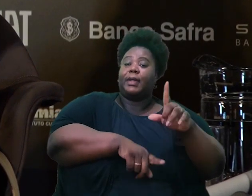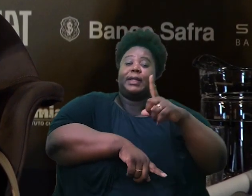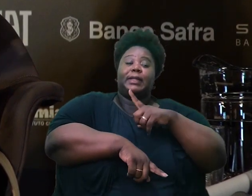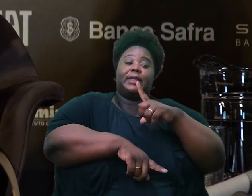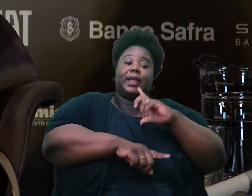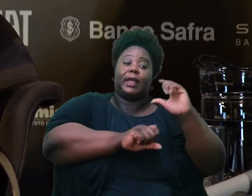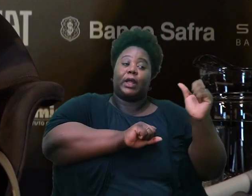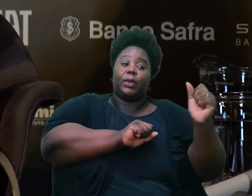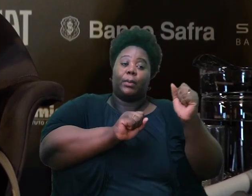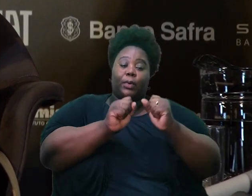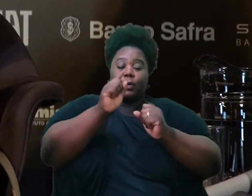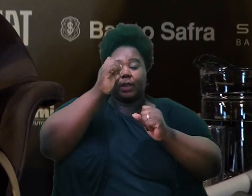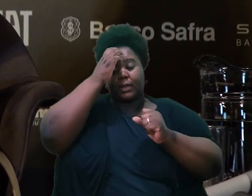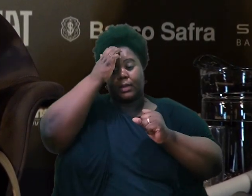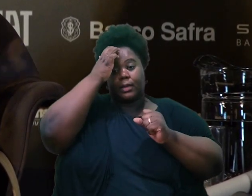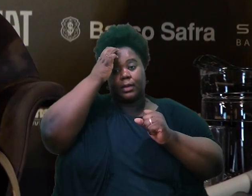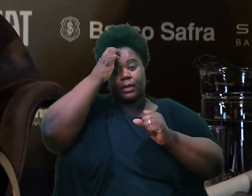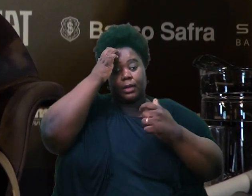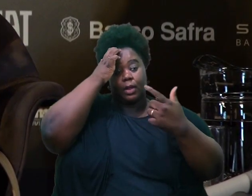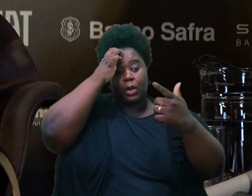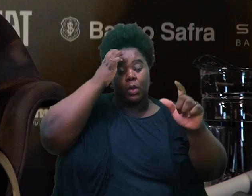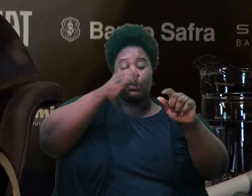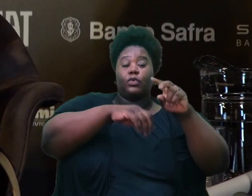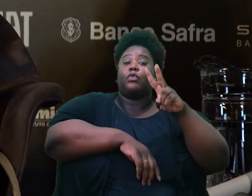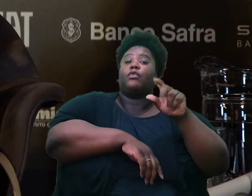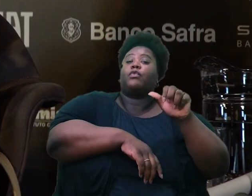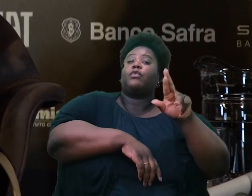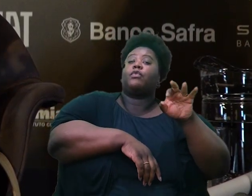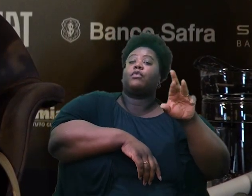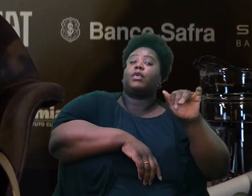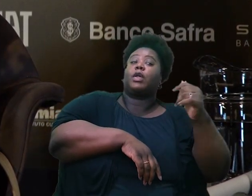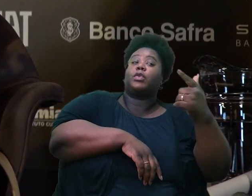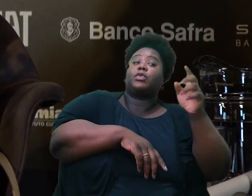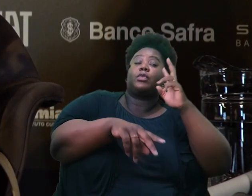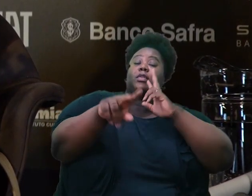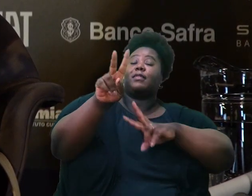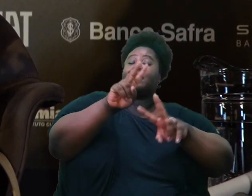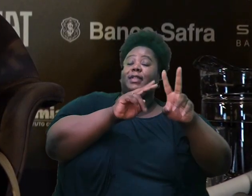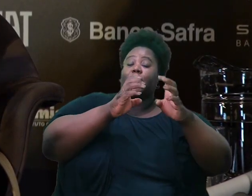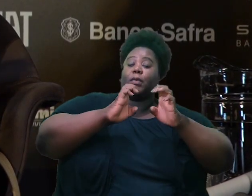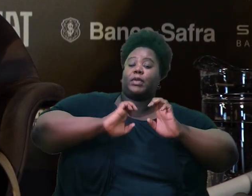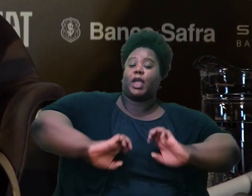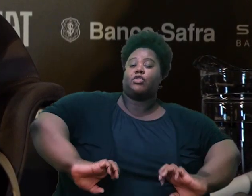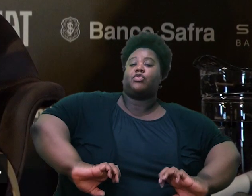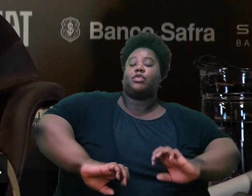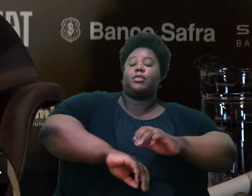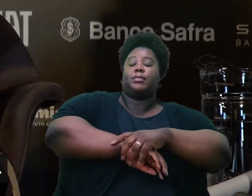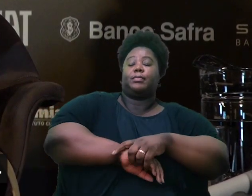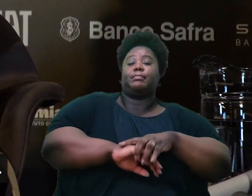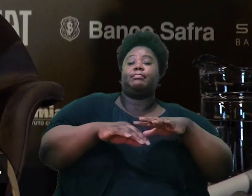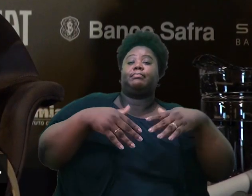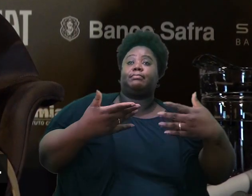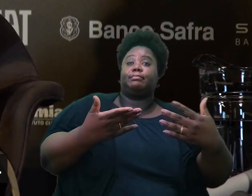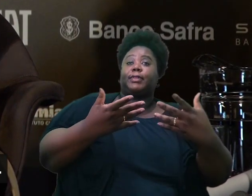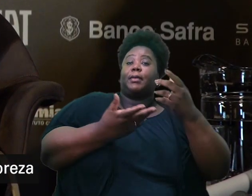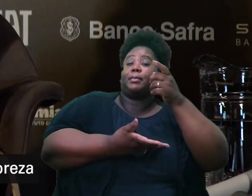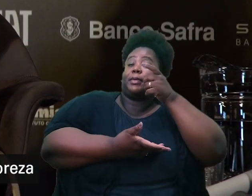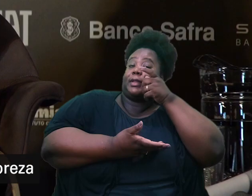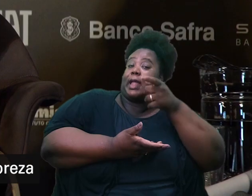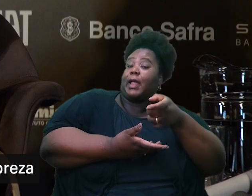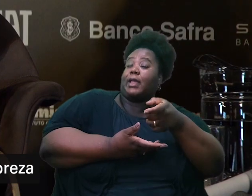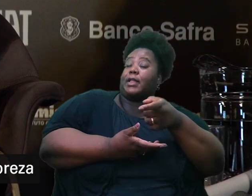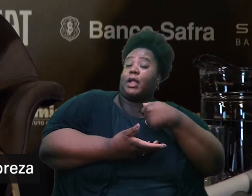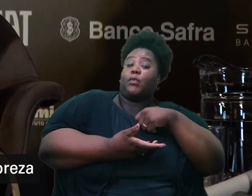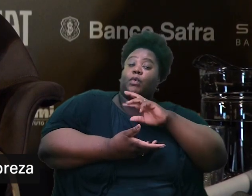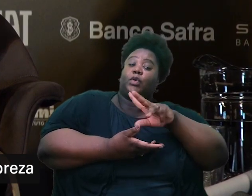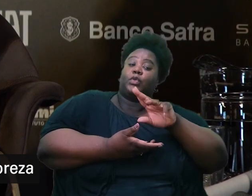e poder obter outros valores e outra ética. Então, isso é muito interessante. Eu não